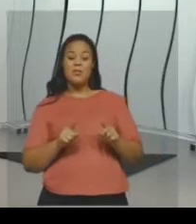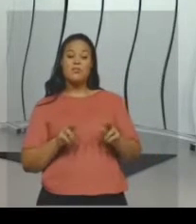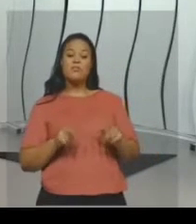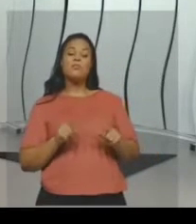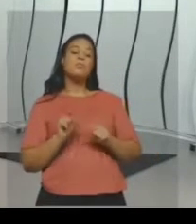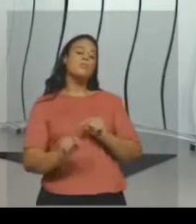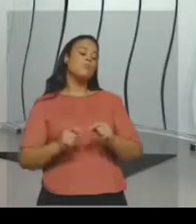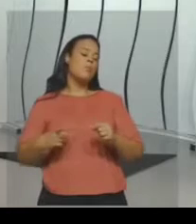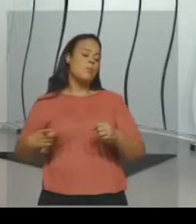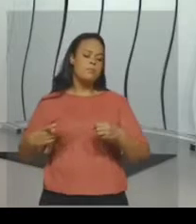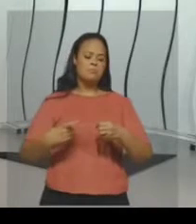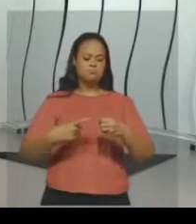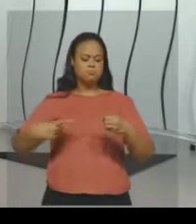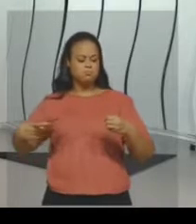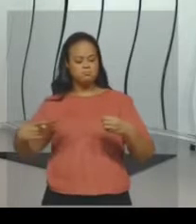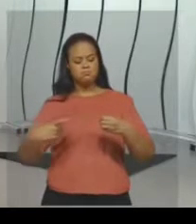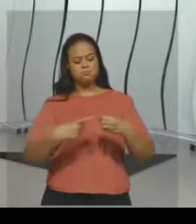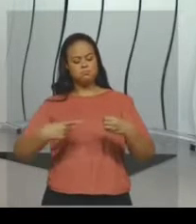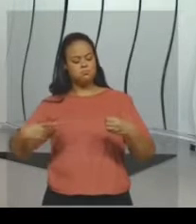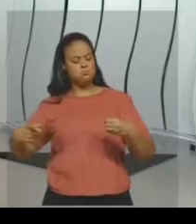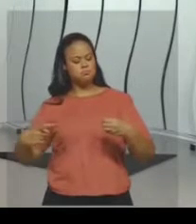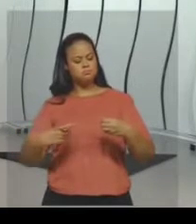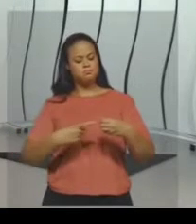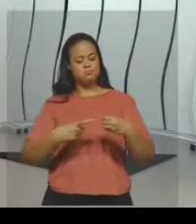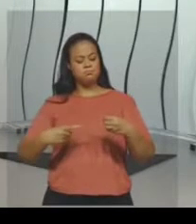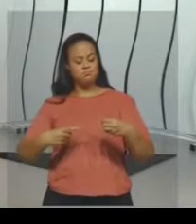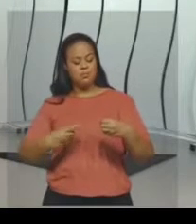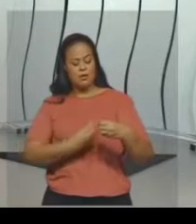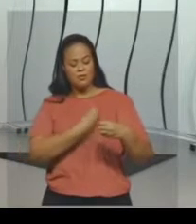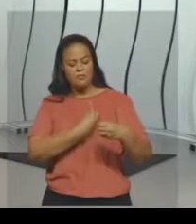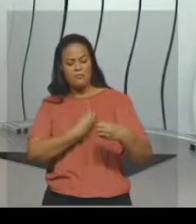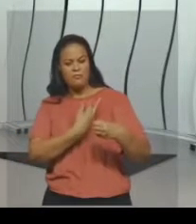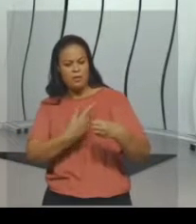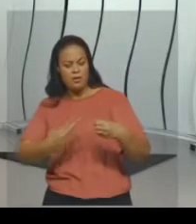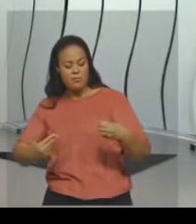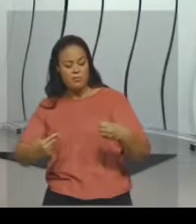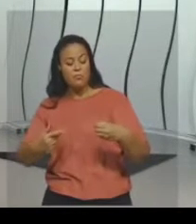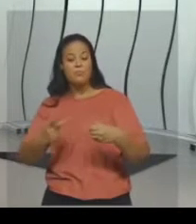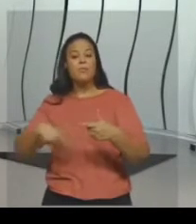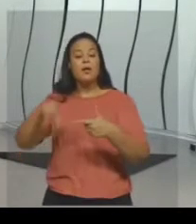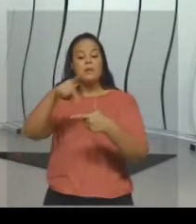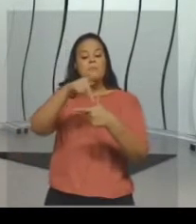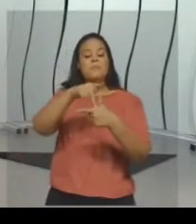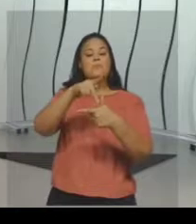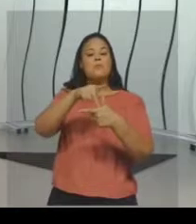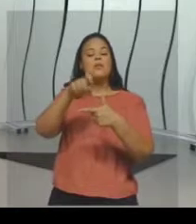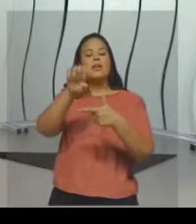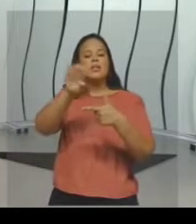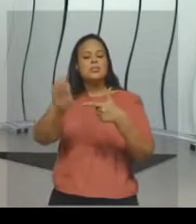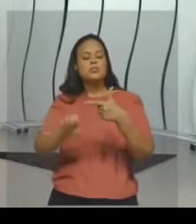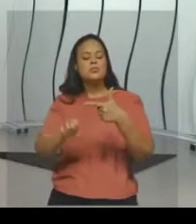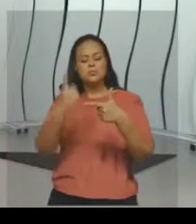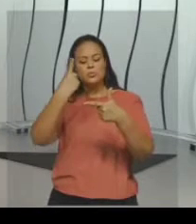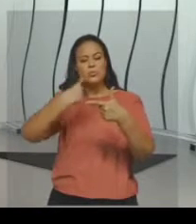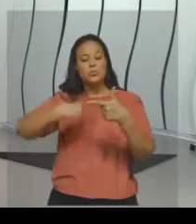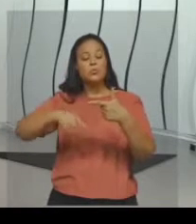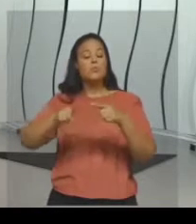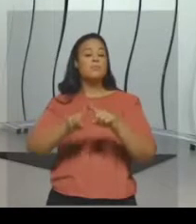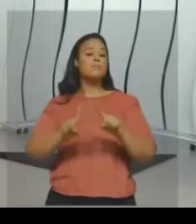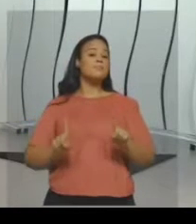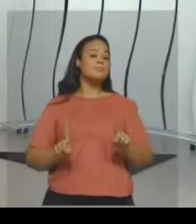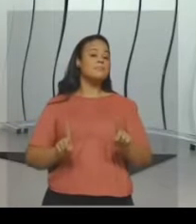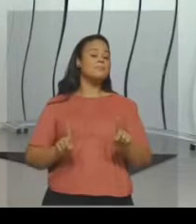de um protozoário, ou de qualquer outro micro-organismo ou outro ser vivo. A proteína tende a ser a parte estrutural de um corpo,